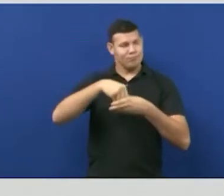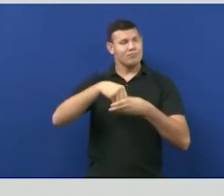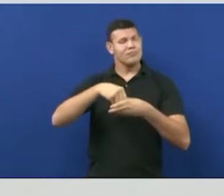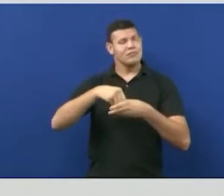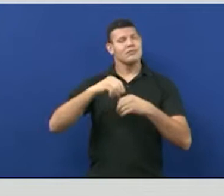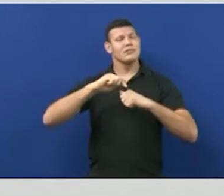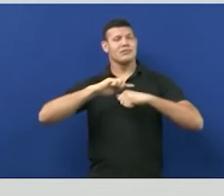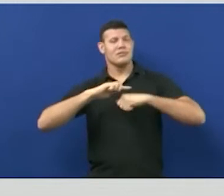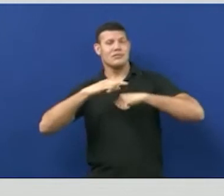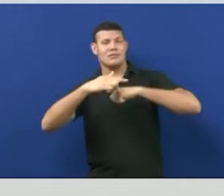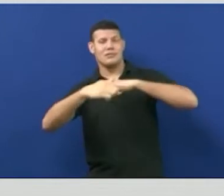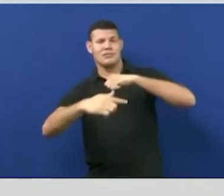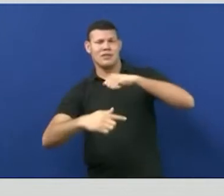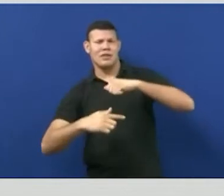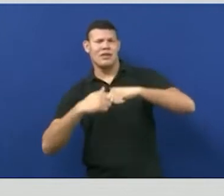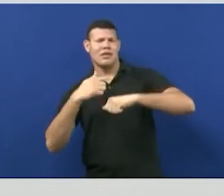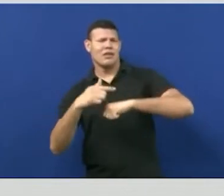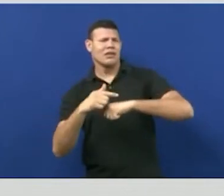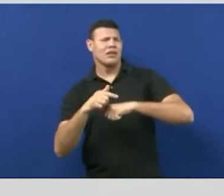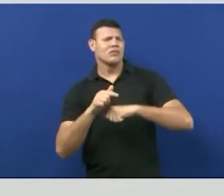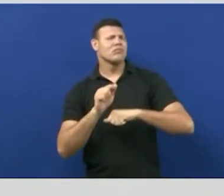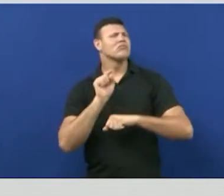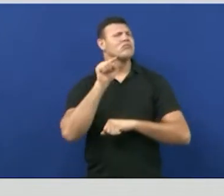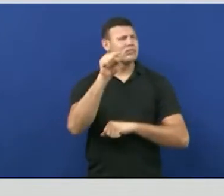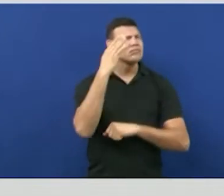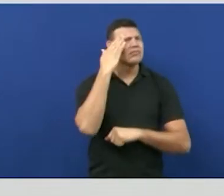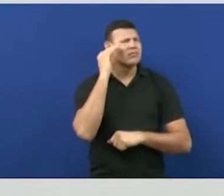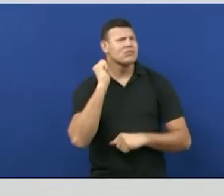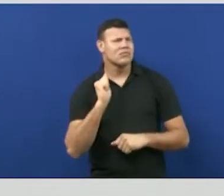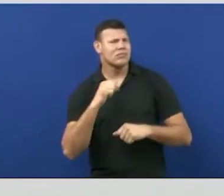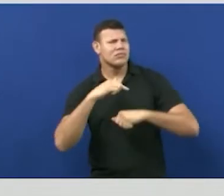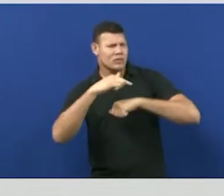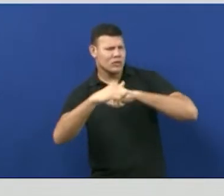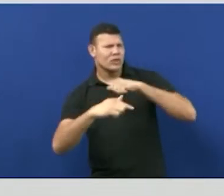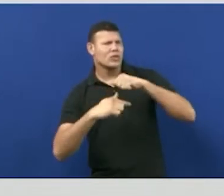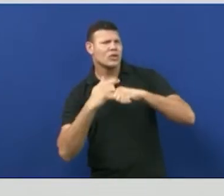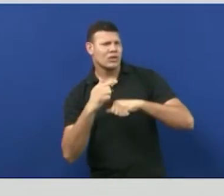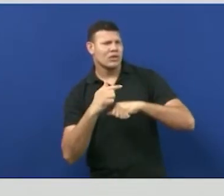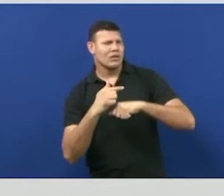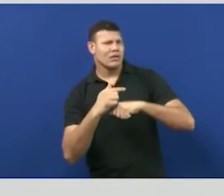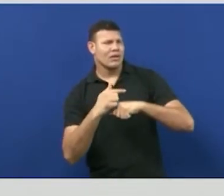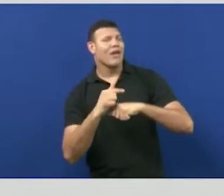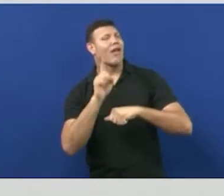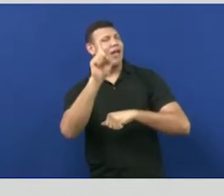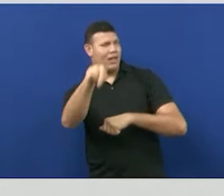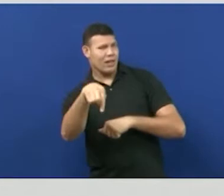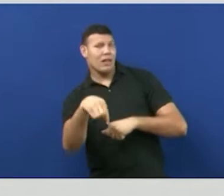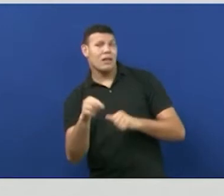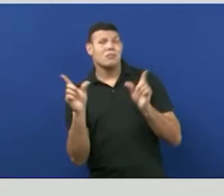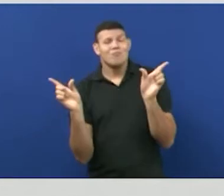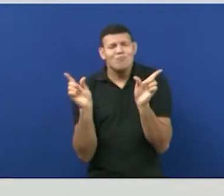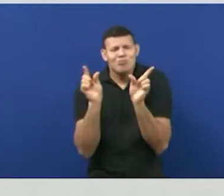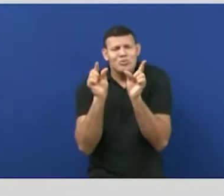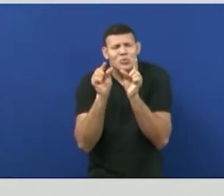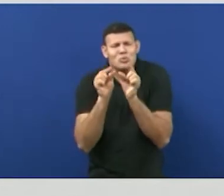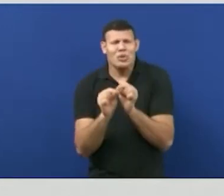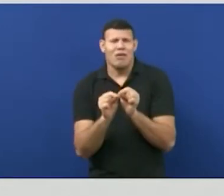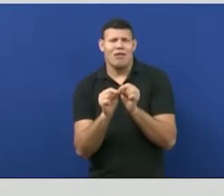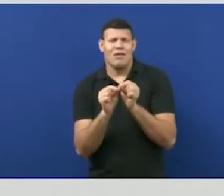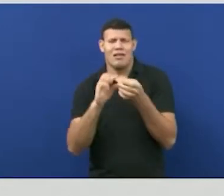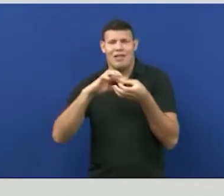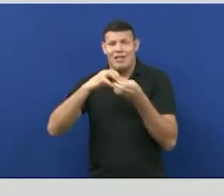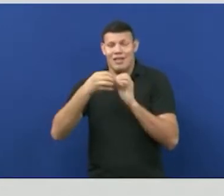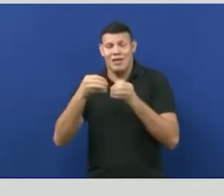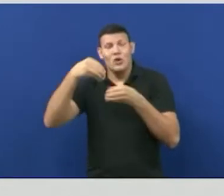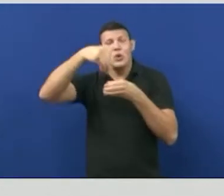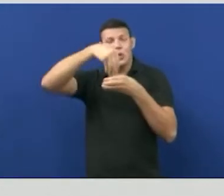átomos. Vocês sabem o que é um átomo? O átomo é a menor unidade da matéria. Quando nós estudamos um pouco sobre